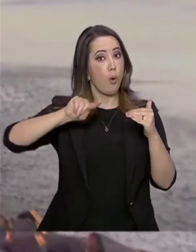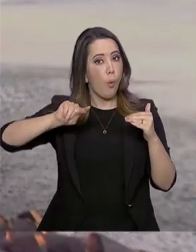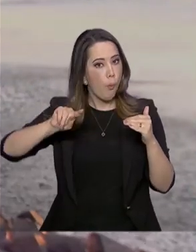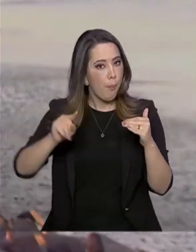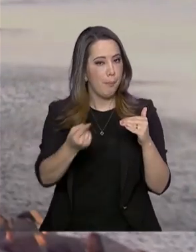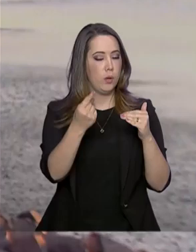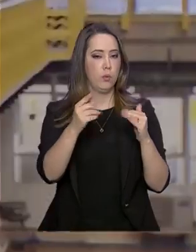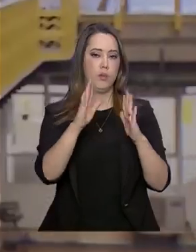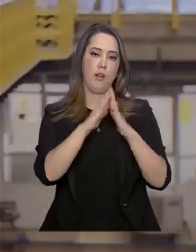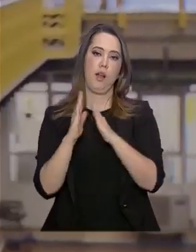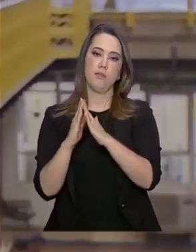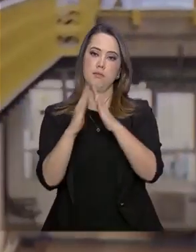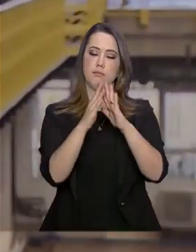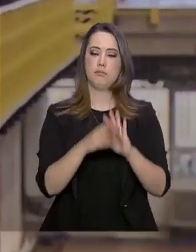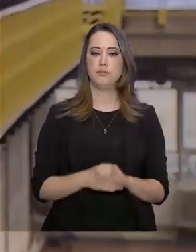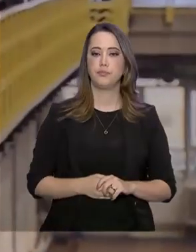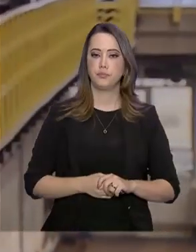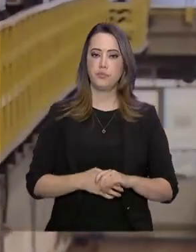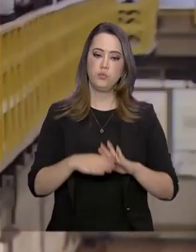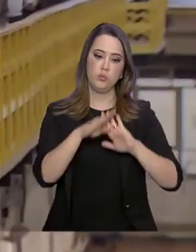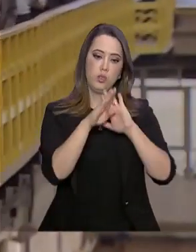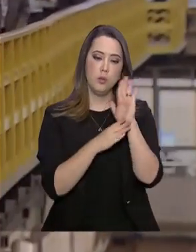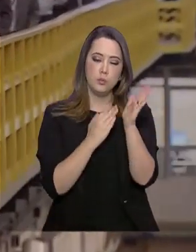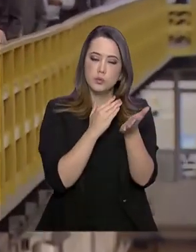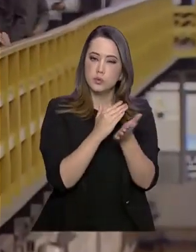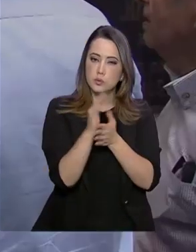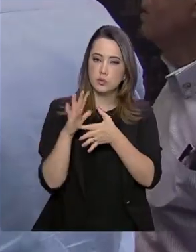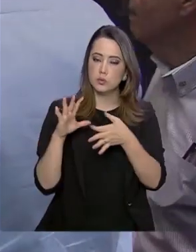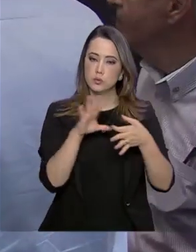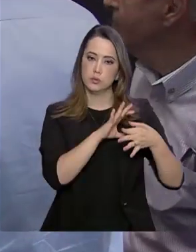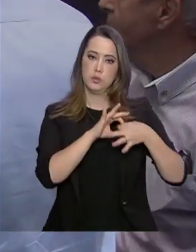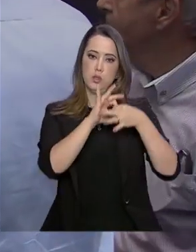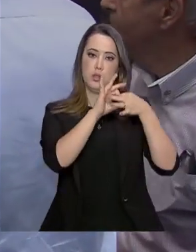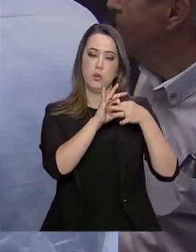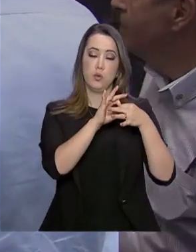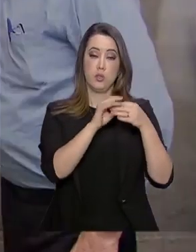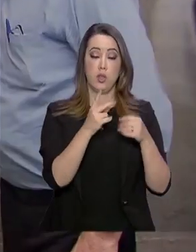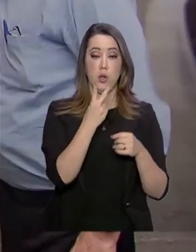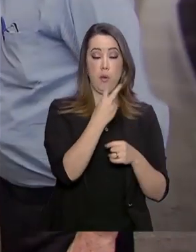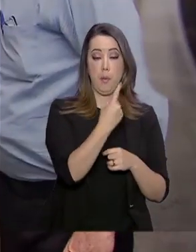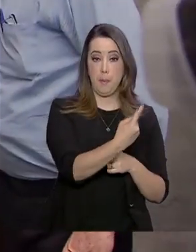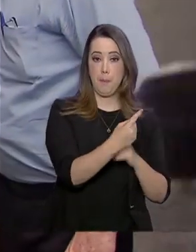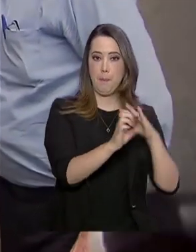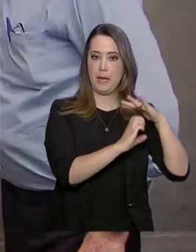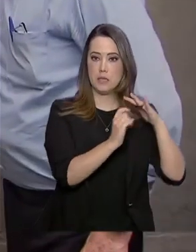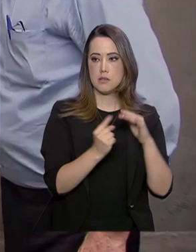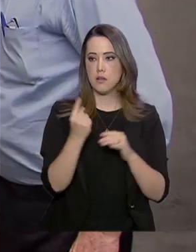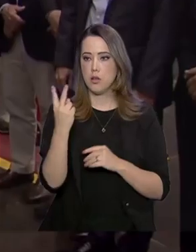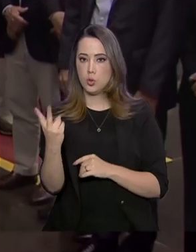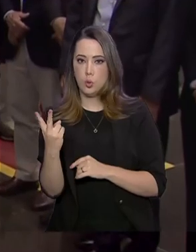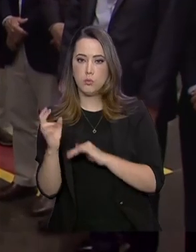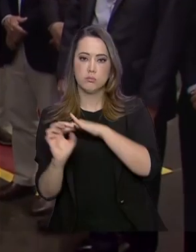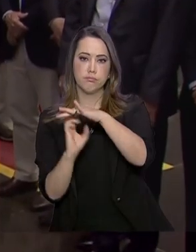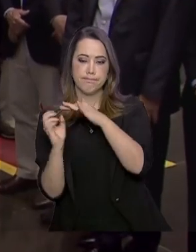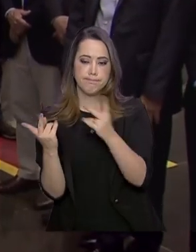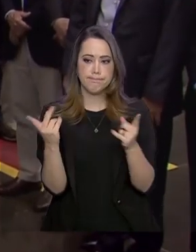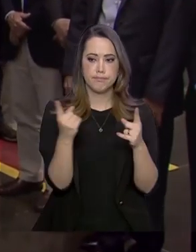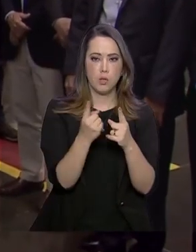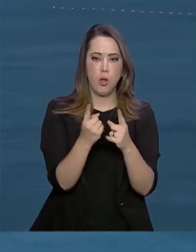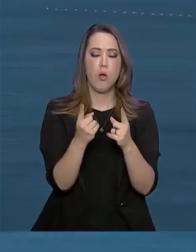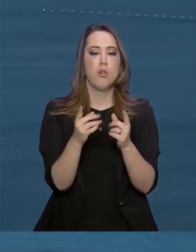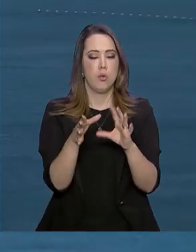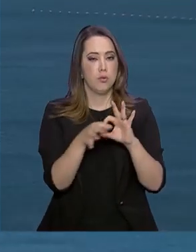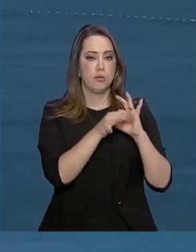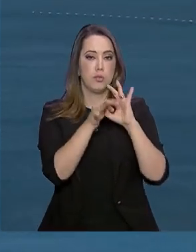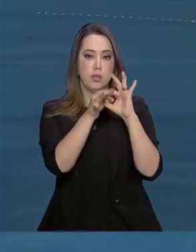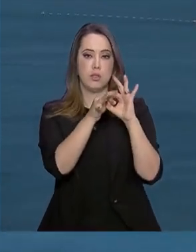casas populares. O projeto piloto é uma parceria entre Chesf e Eletronorte e conta com recursos do governo federal.